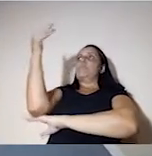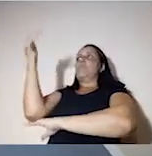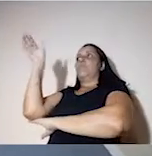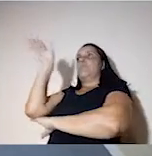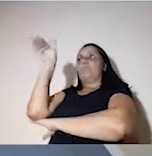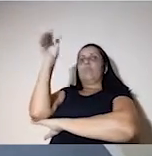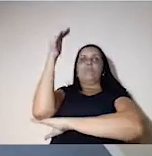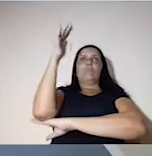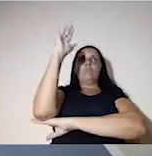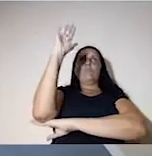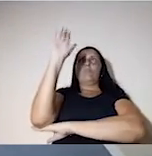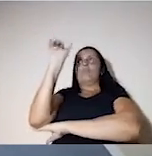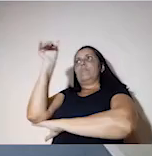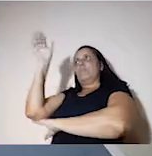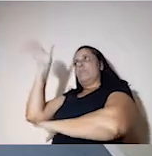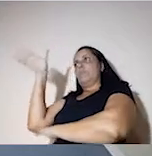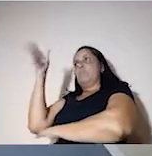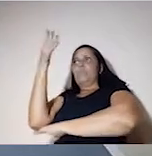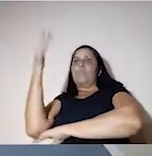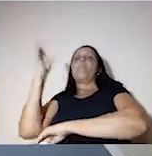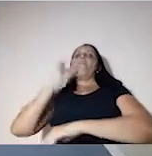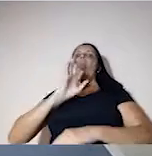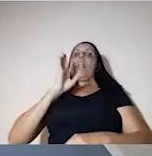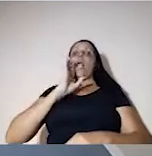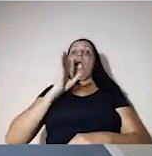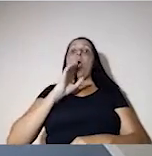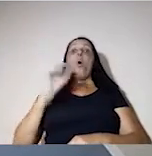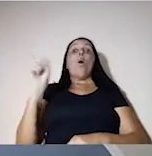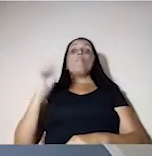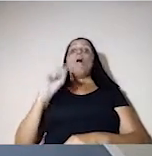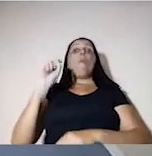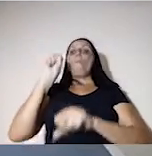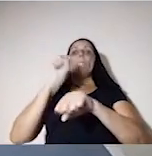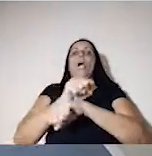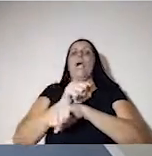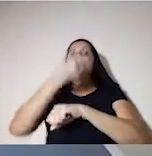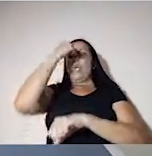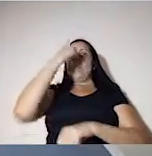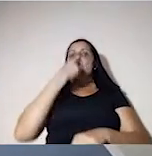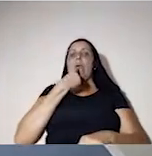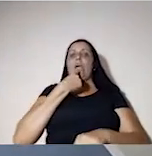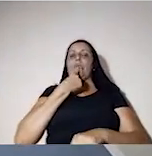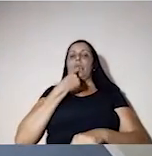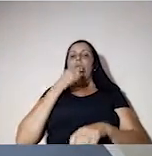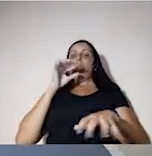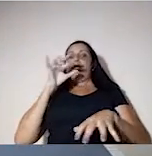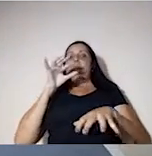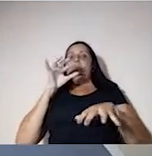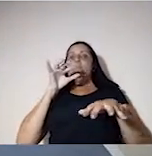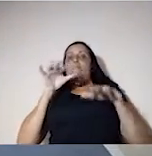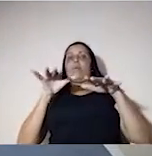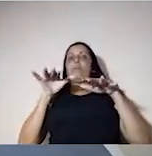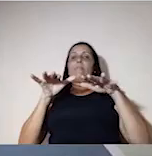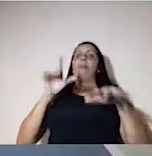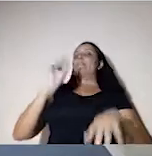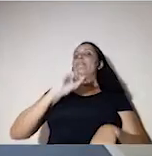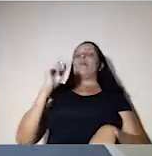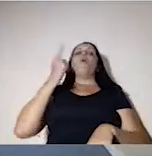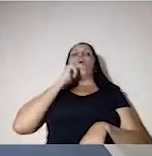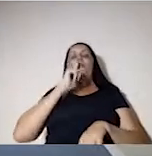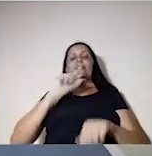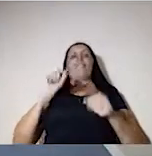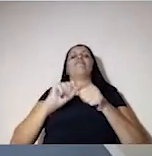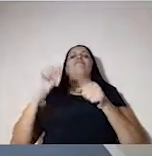dá um movimento, ó, bem legal, ó. Um movimento que não fica travando a imagem, e você